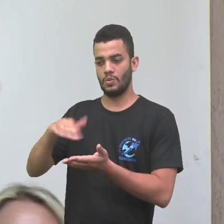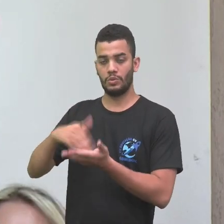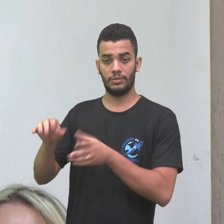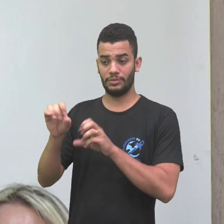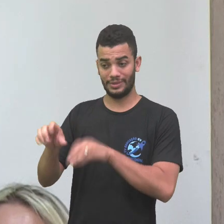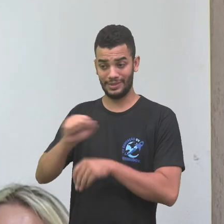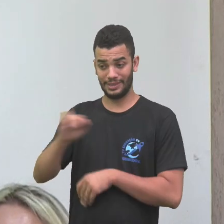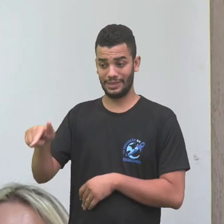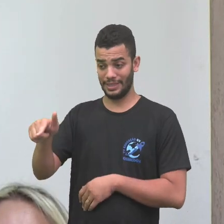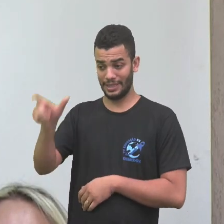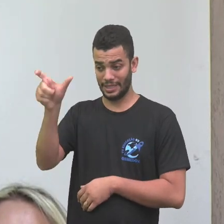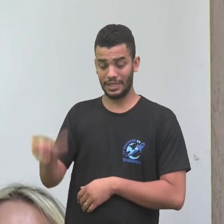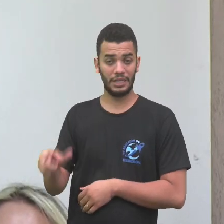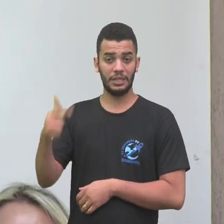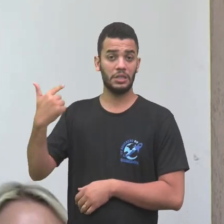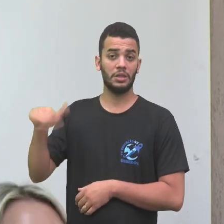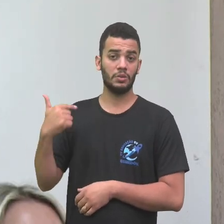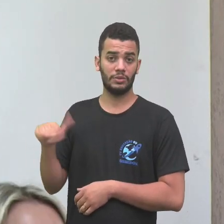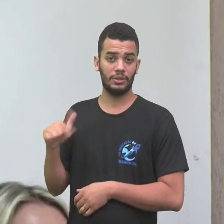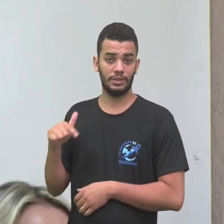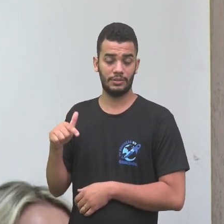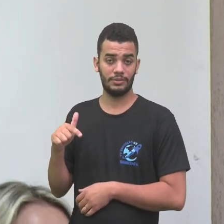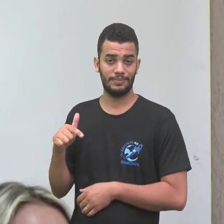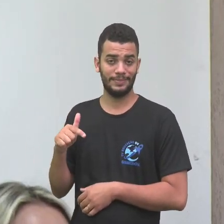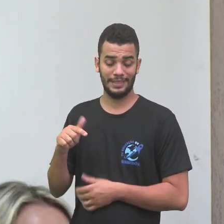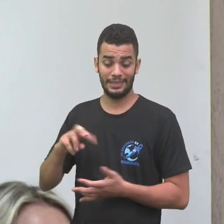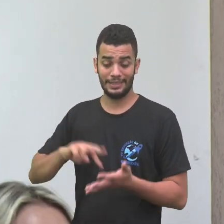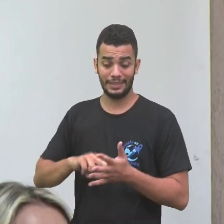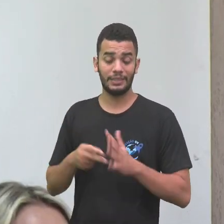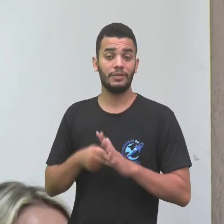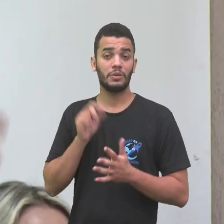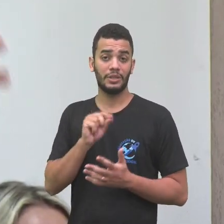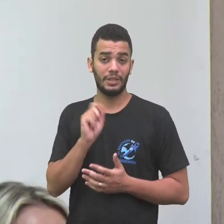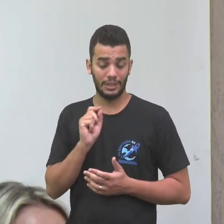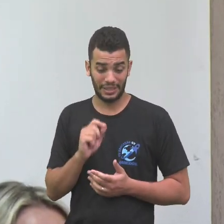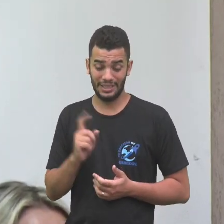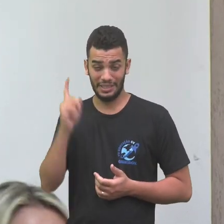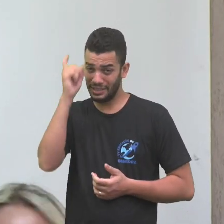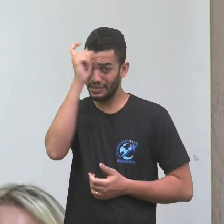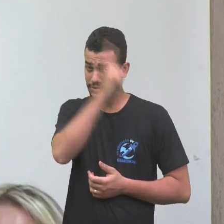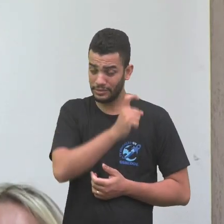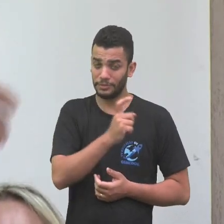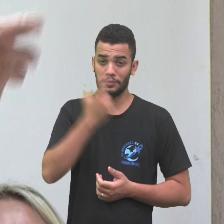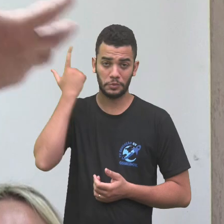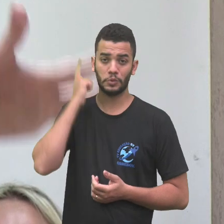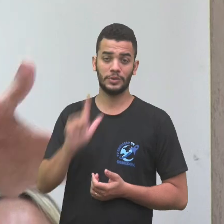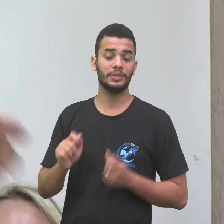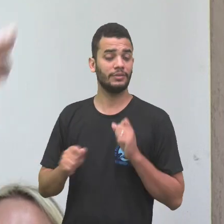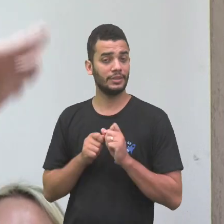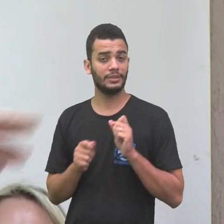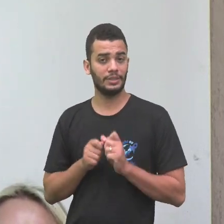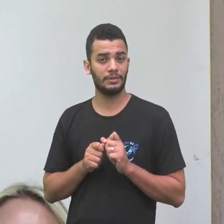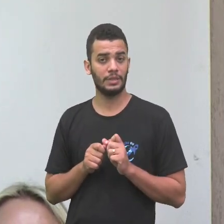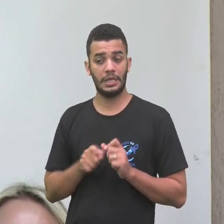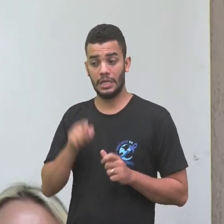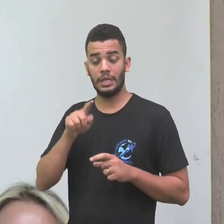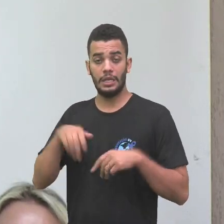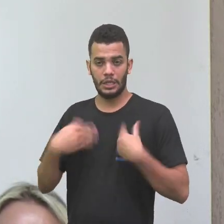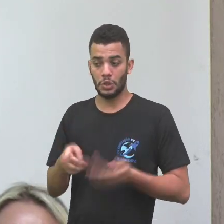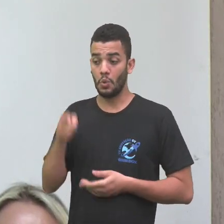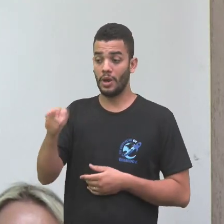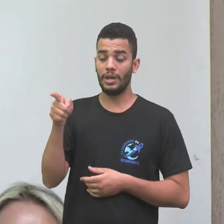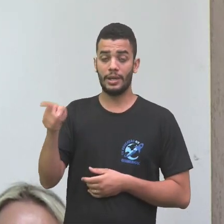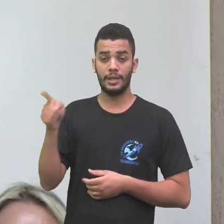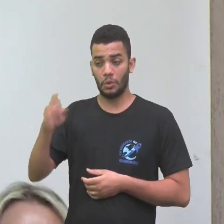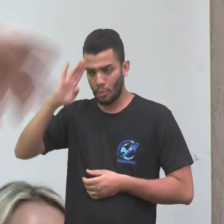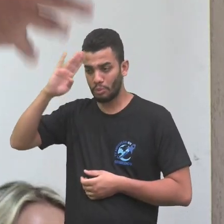soube capitanear esse time, que é difícil, né? Nós estamos falando de quantos mil servidores, quantos mil cabeças que pensam